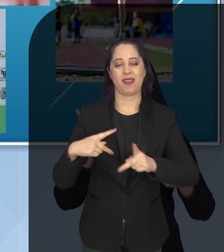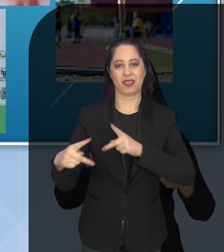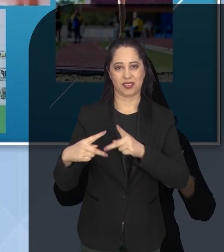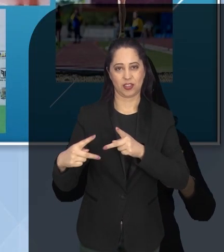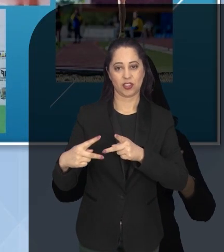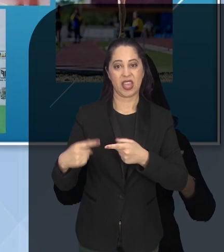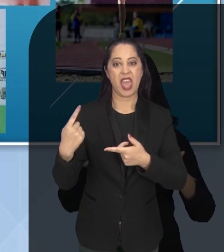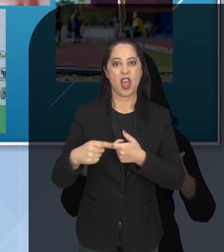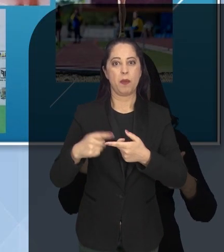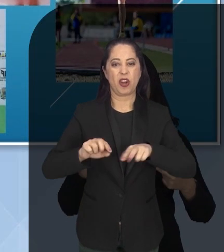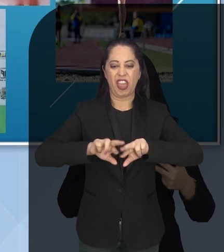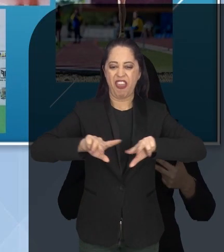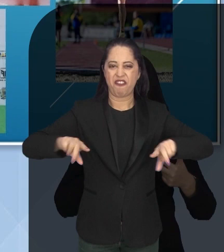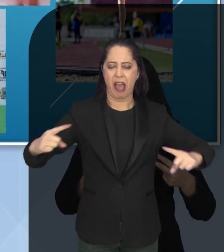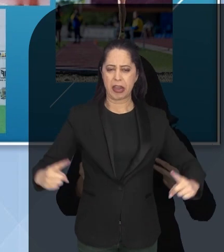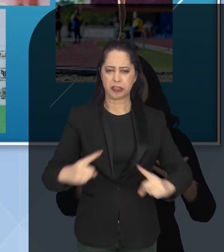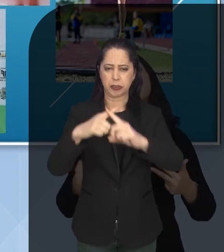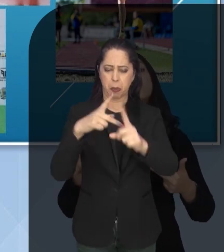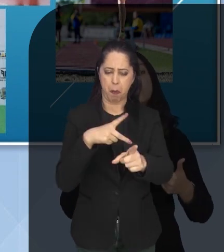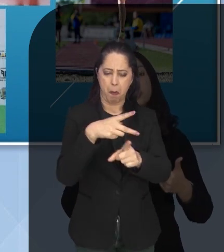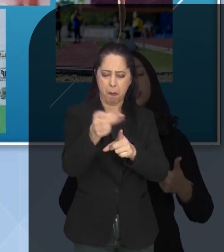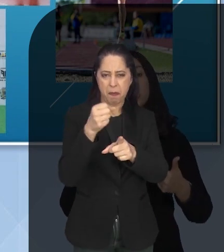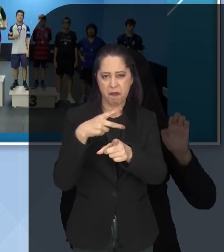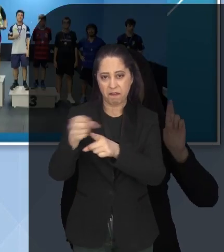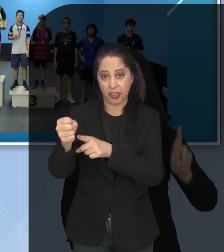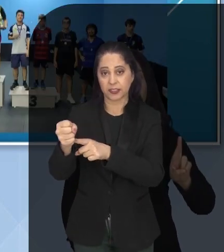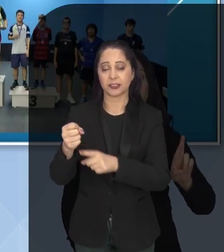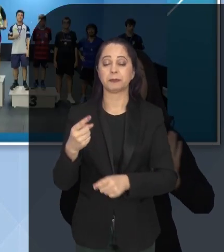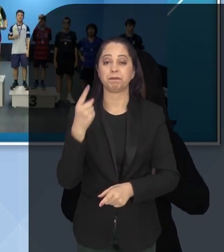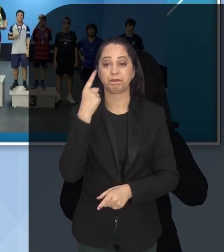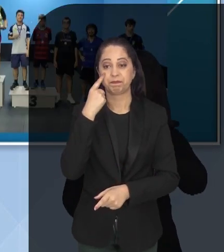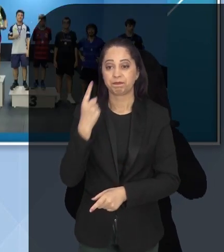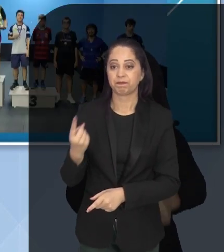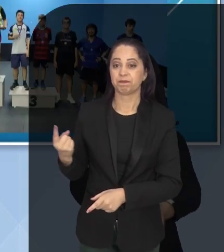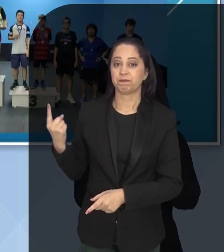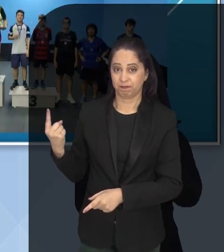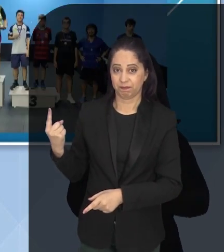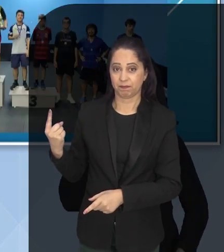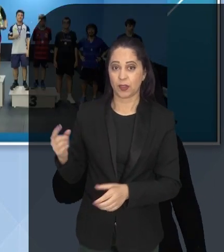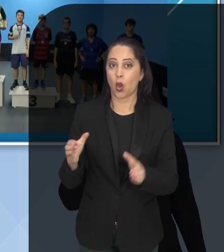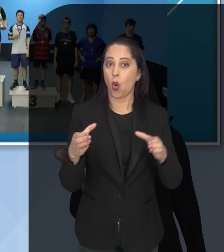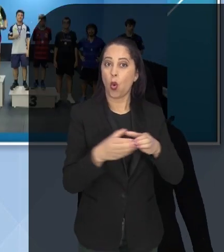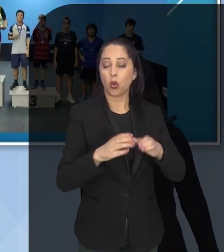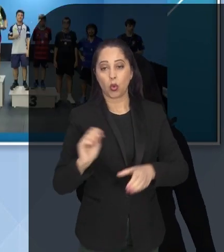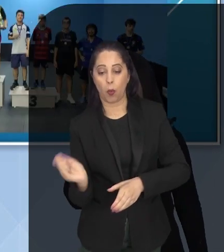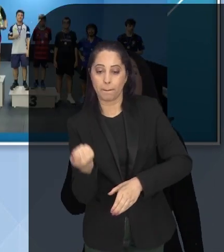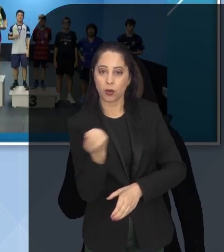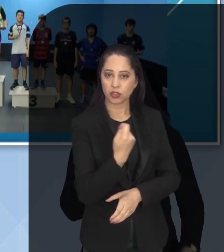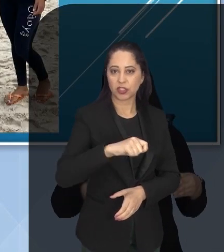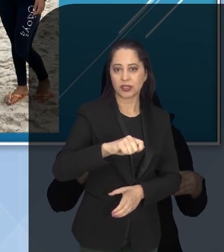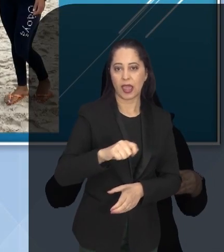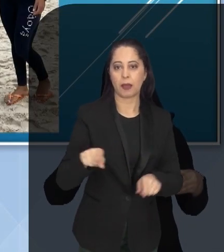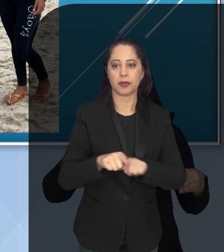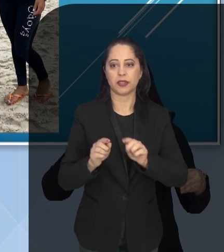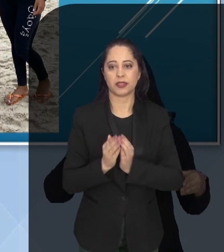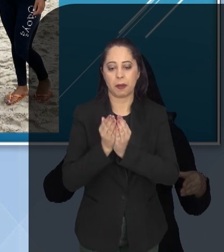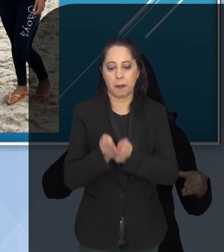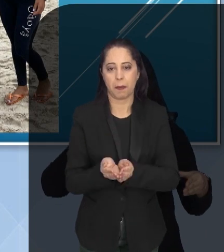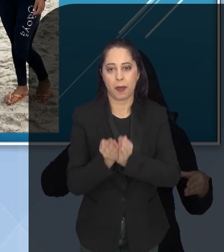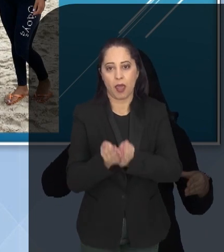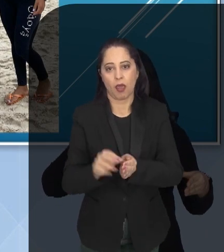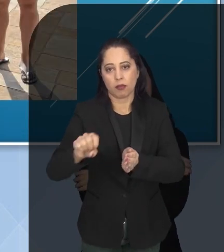município pelo resultado em diversos campeonatos. Entre os destaques estão equipes de tênis de mesa,